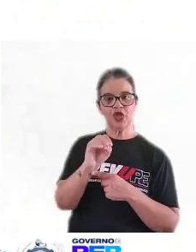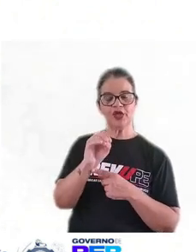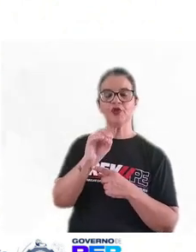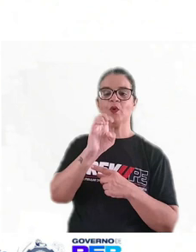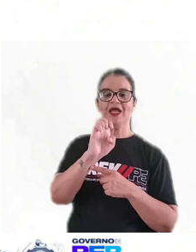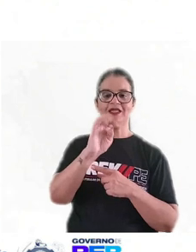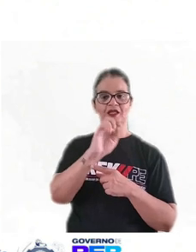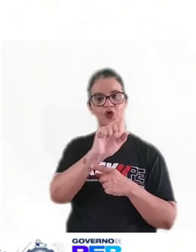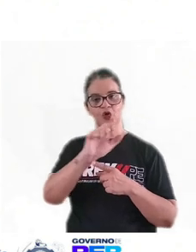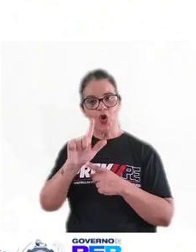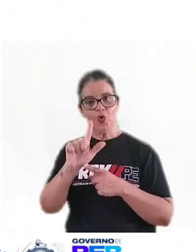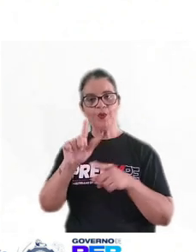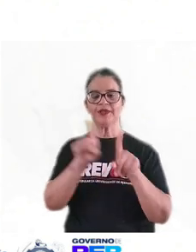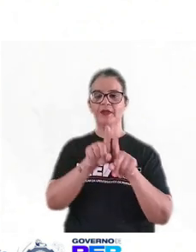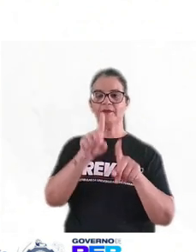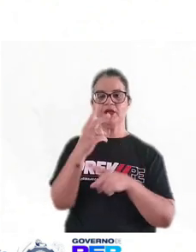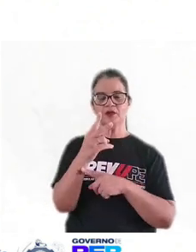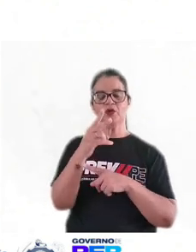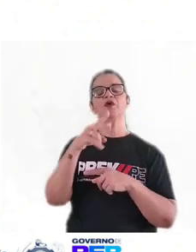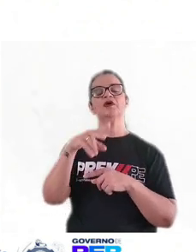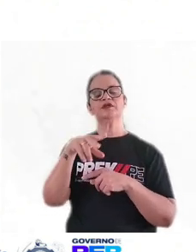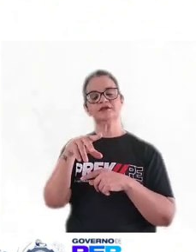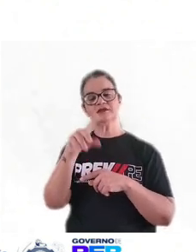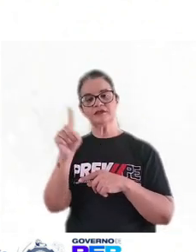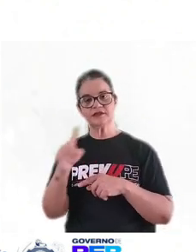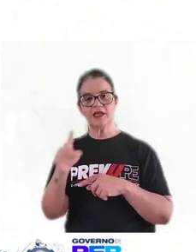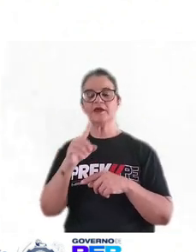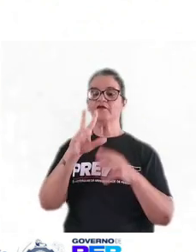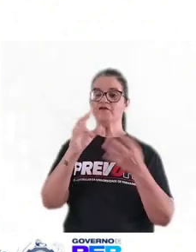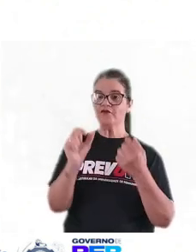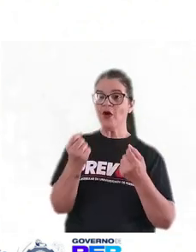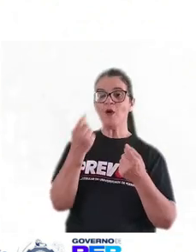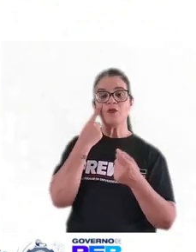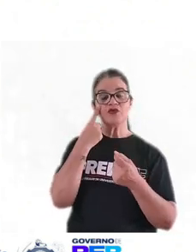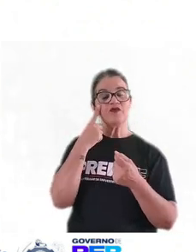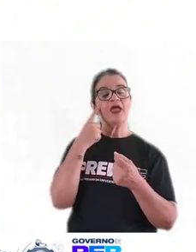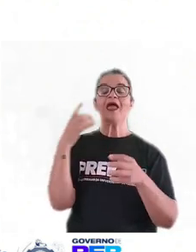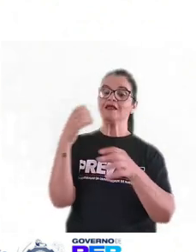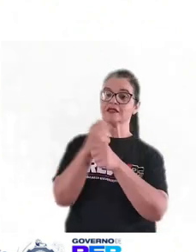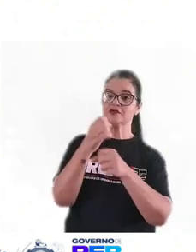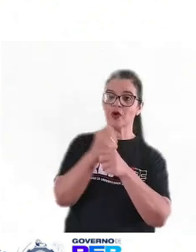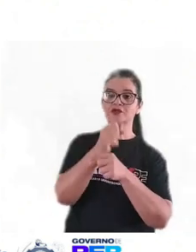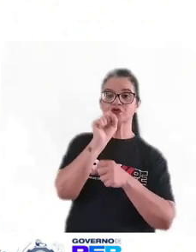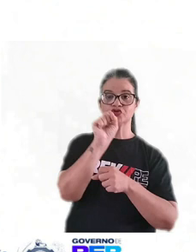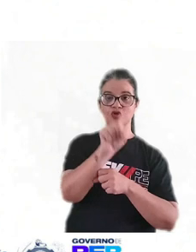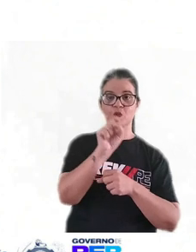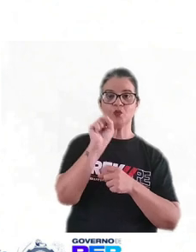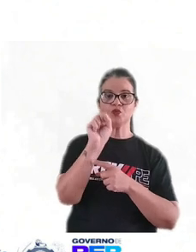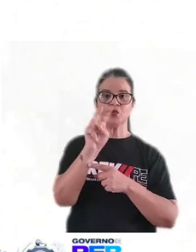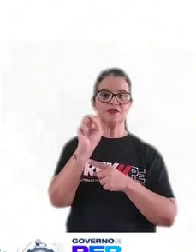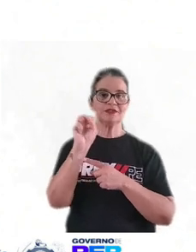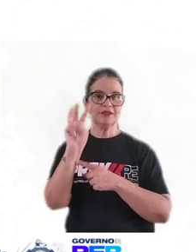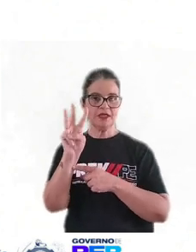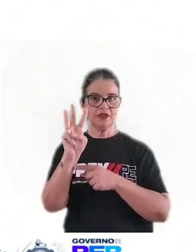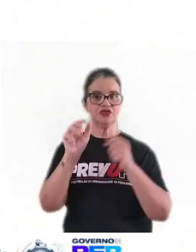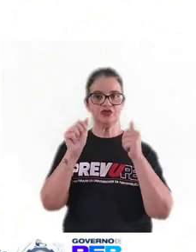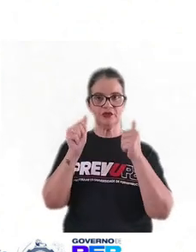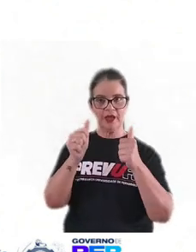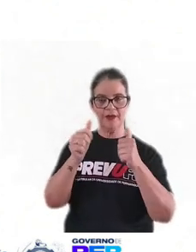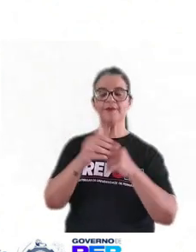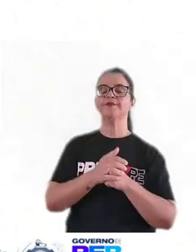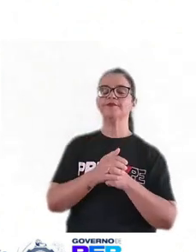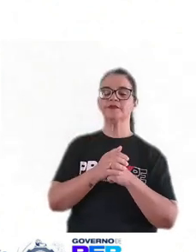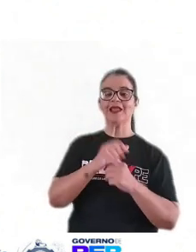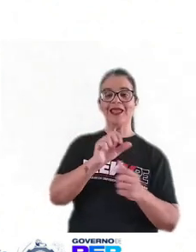número de oxigênio do etanol e 2Z então nós vamos chamar essas equações aqui de 1, 2 e 3